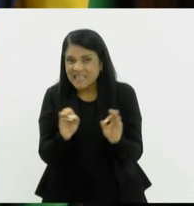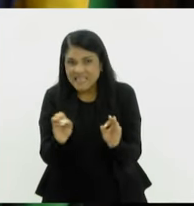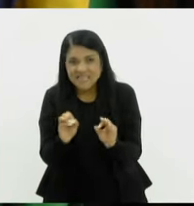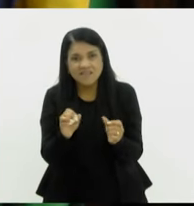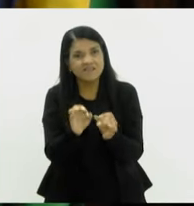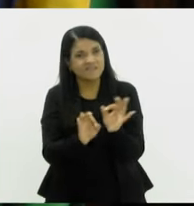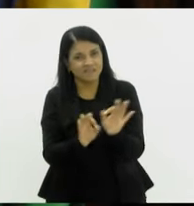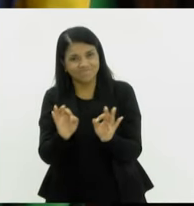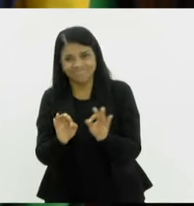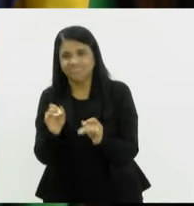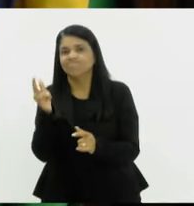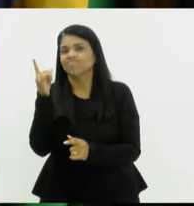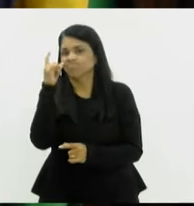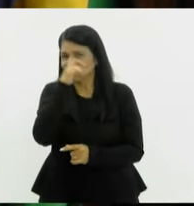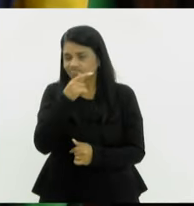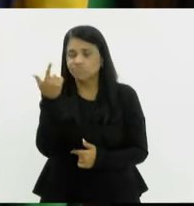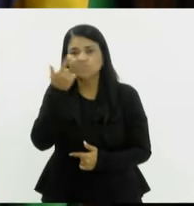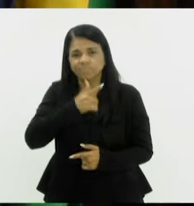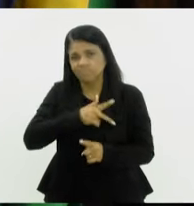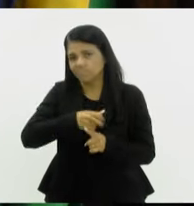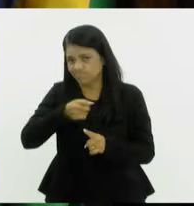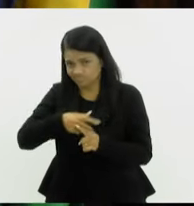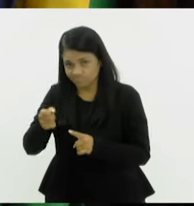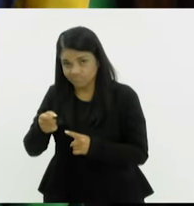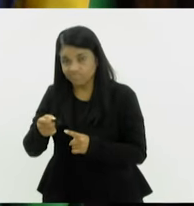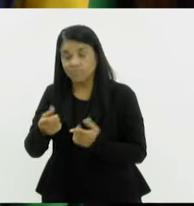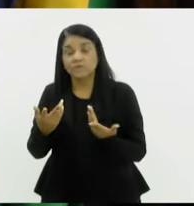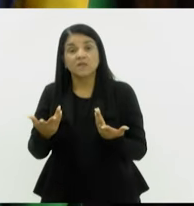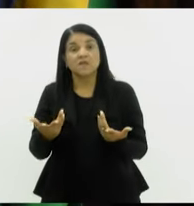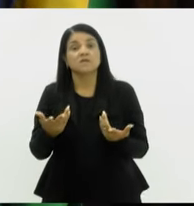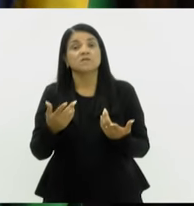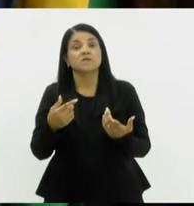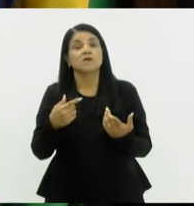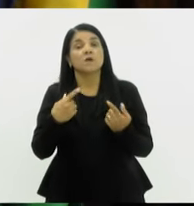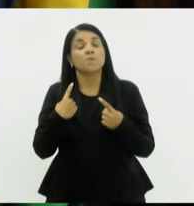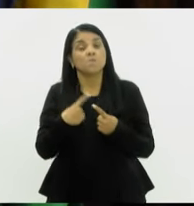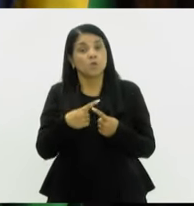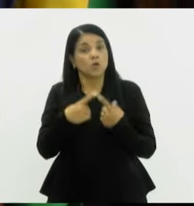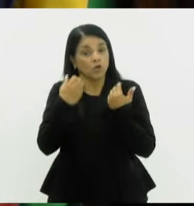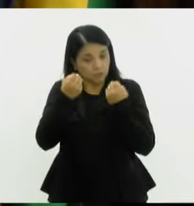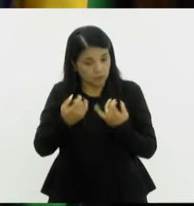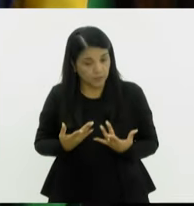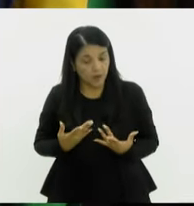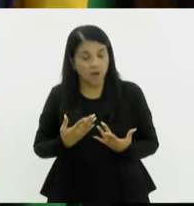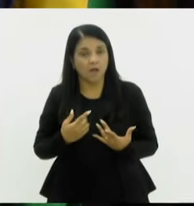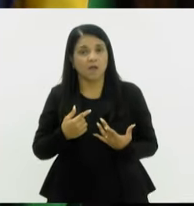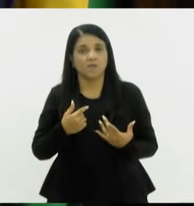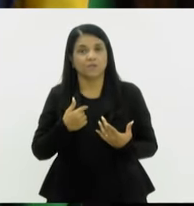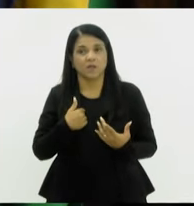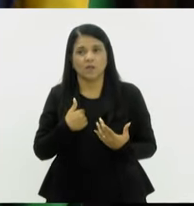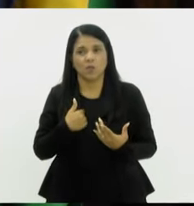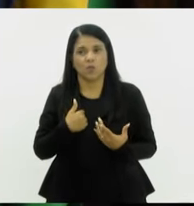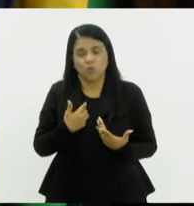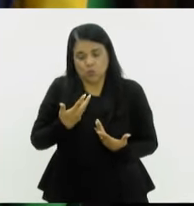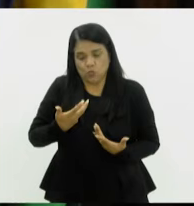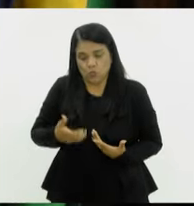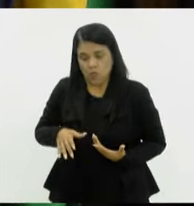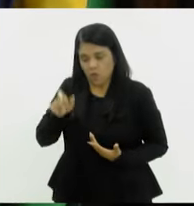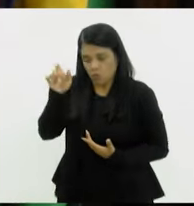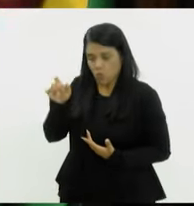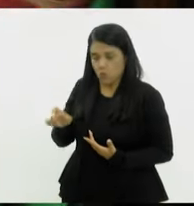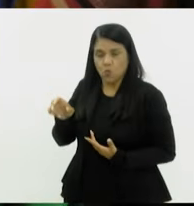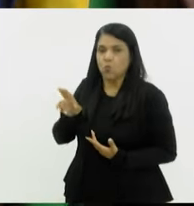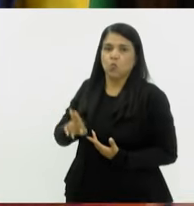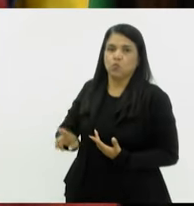nós chegaremos até lá por quê eu tive aqui não quero eh usar Soraia